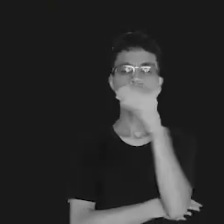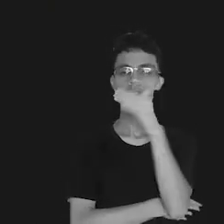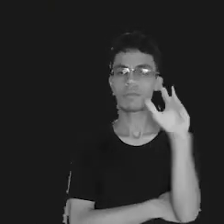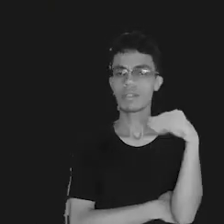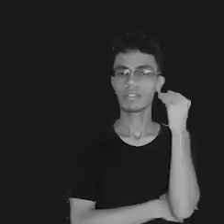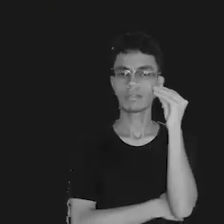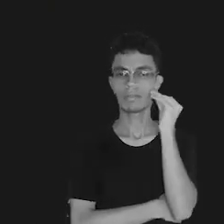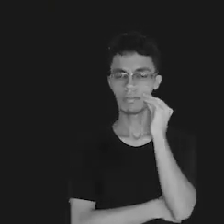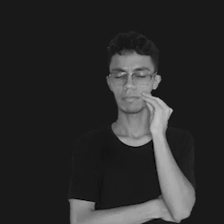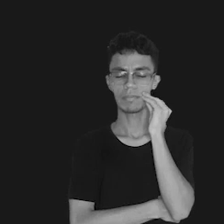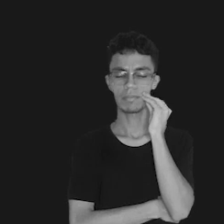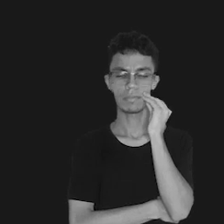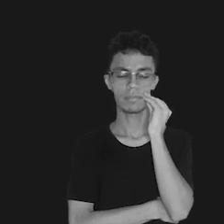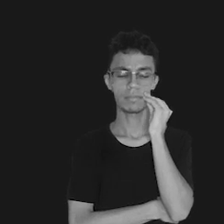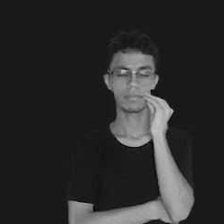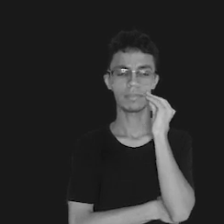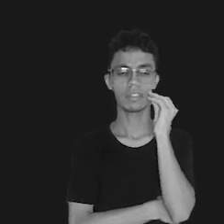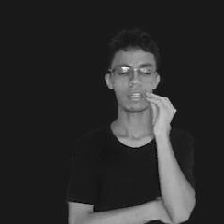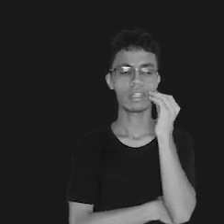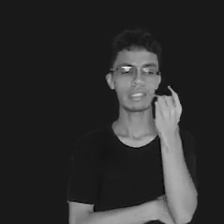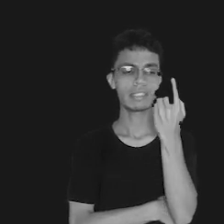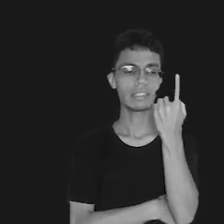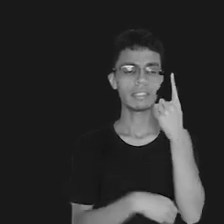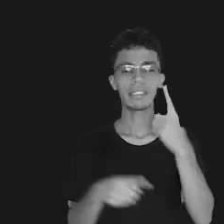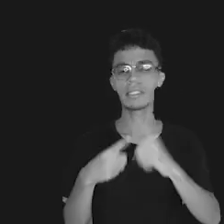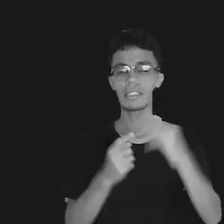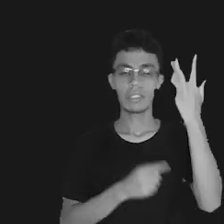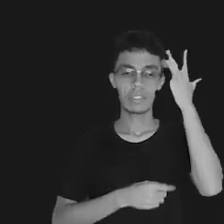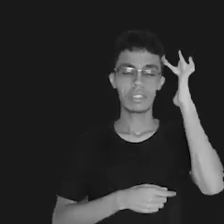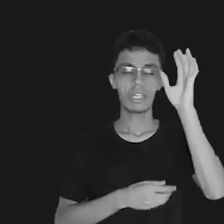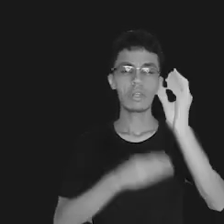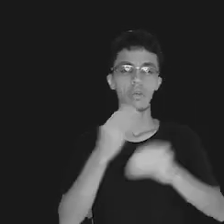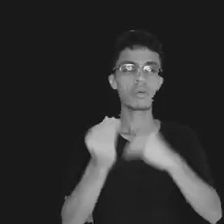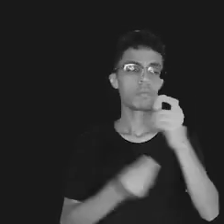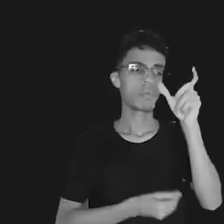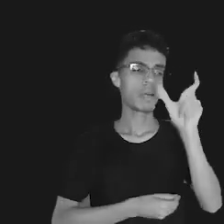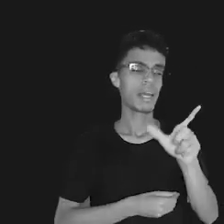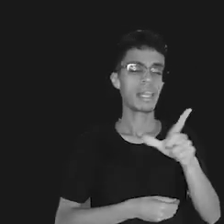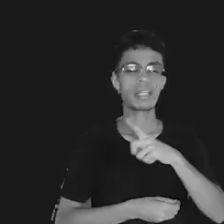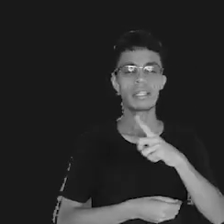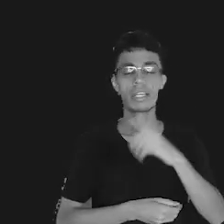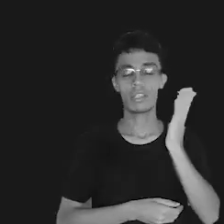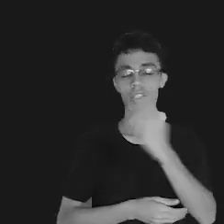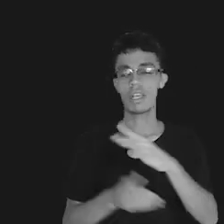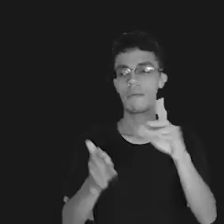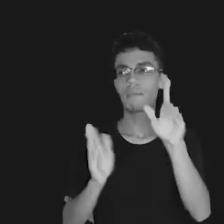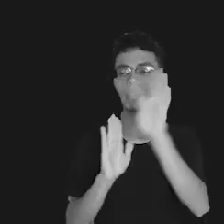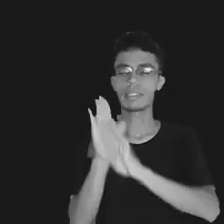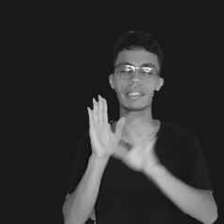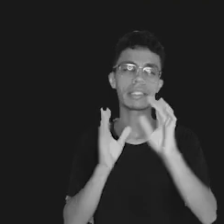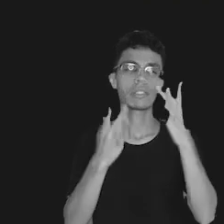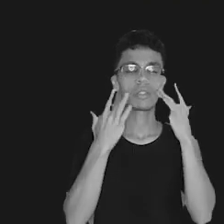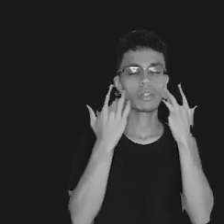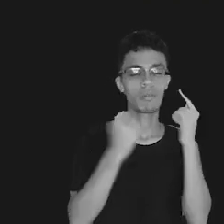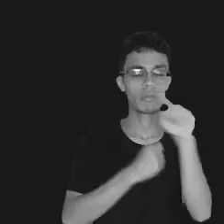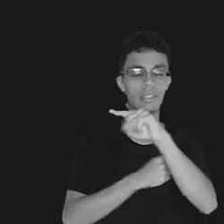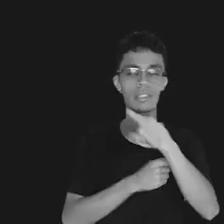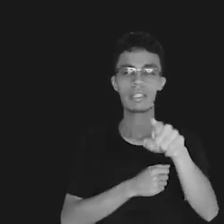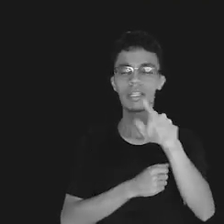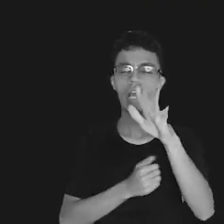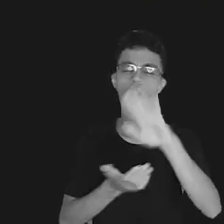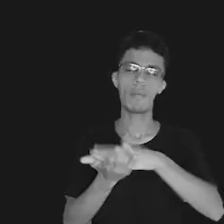experiência, assim, tipo, porque eu não sei como é, né? Claro que ela tem as peças, que as peças já foram montadas, que algumas pessoas